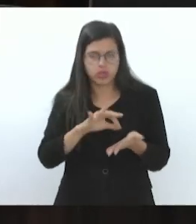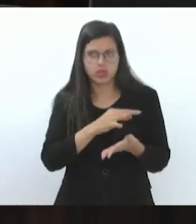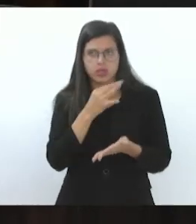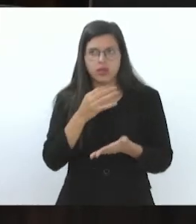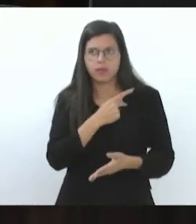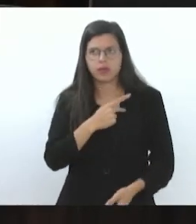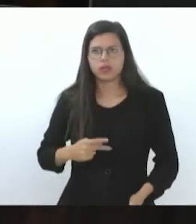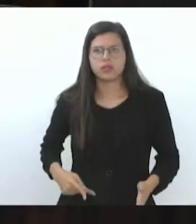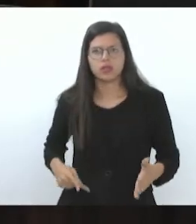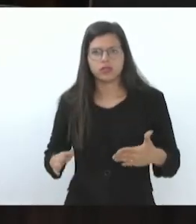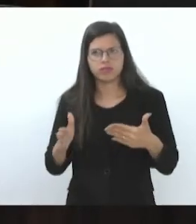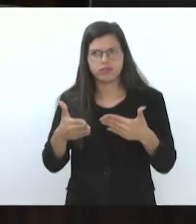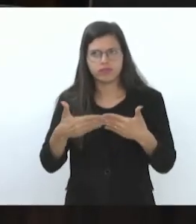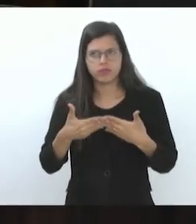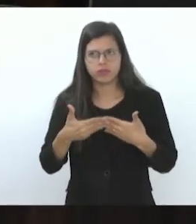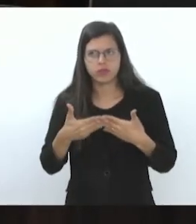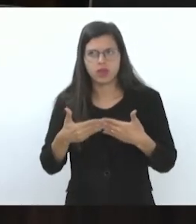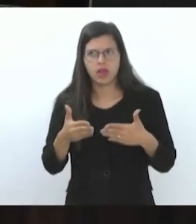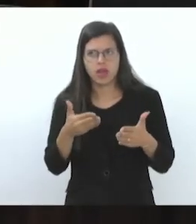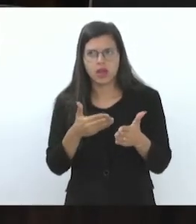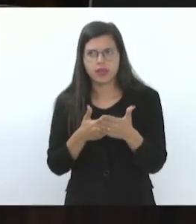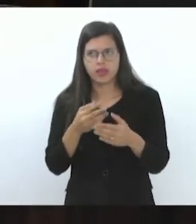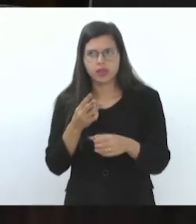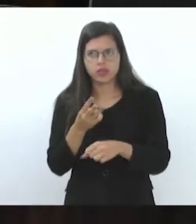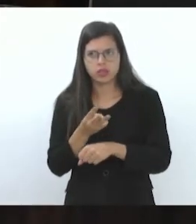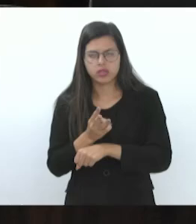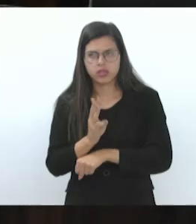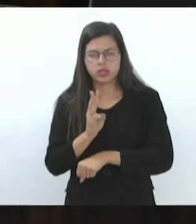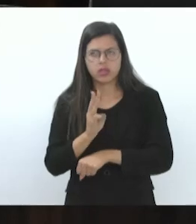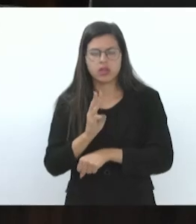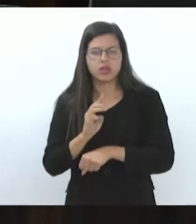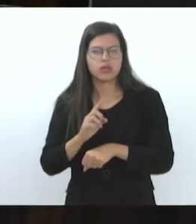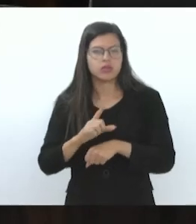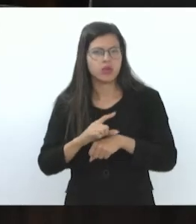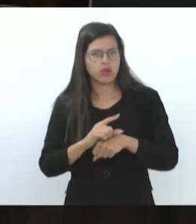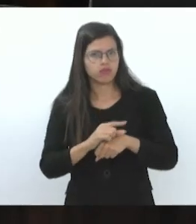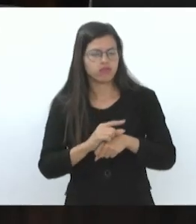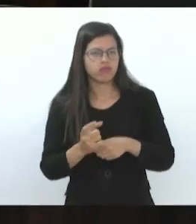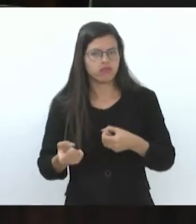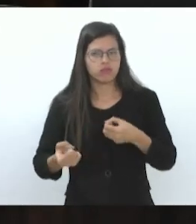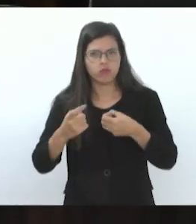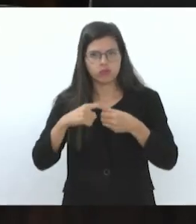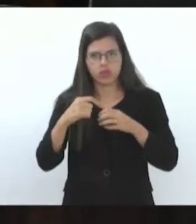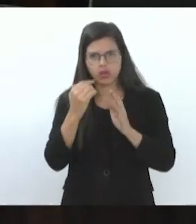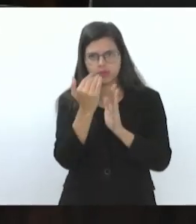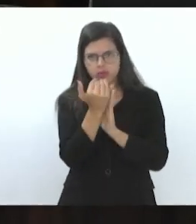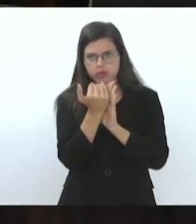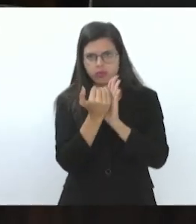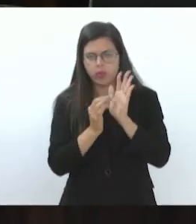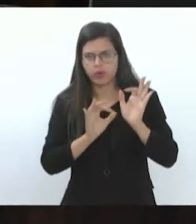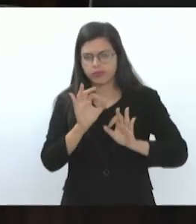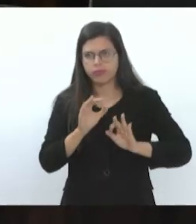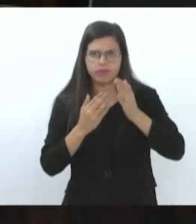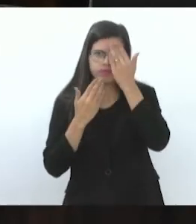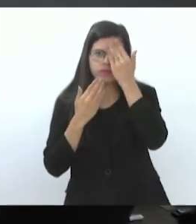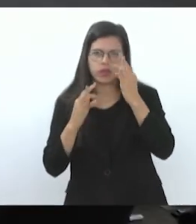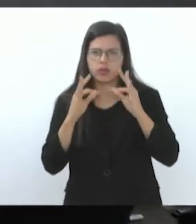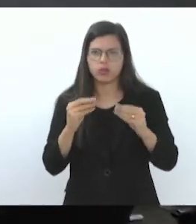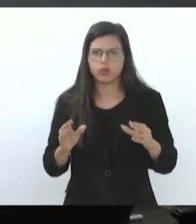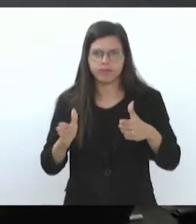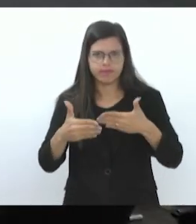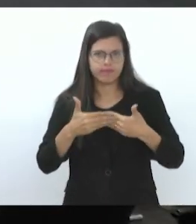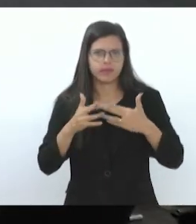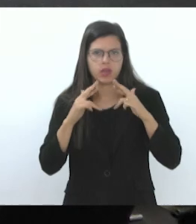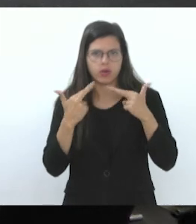presidência suspende o trabalho até às 15 horas, quando retornaremos com a ordem do dia. Muito obrigado a todos, está suspensa a sessão.